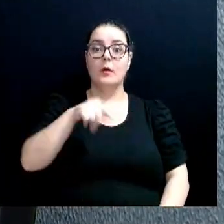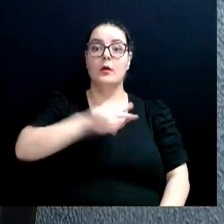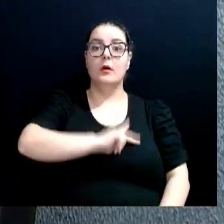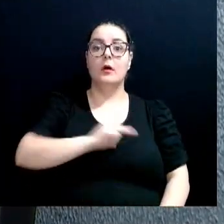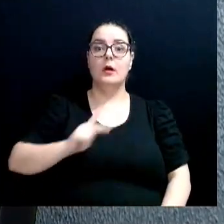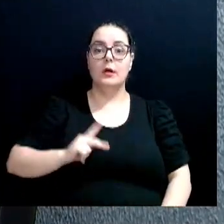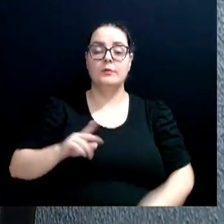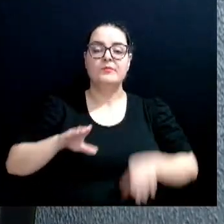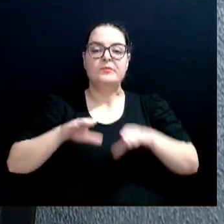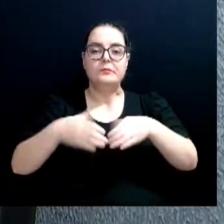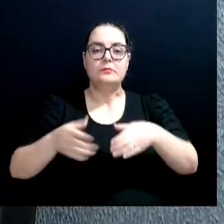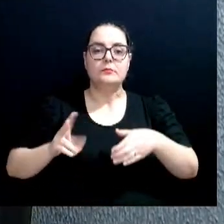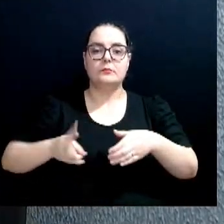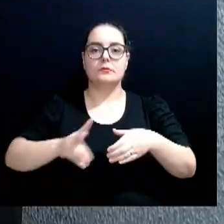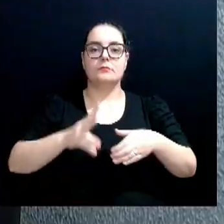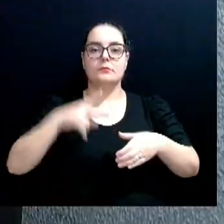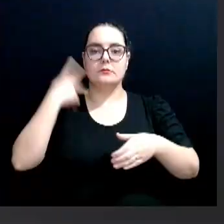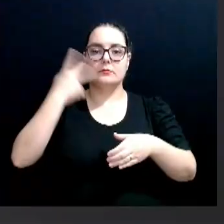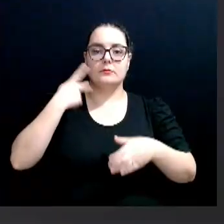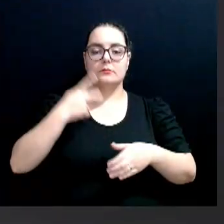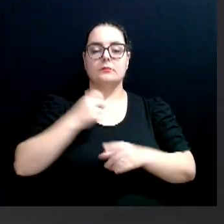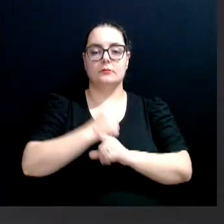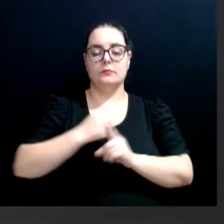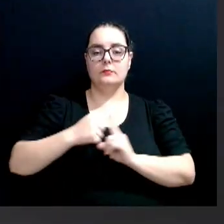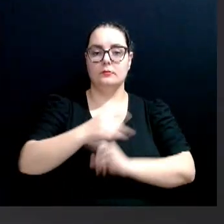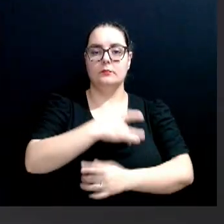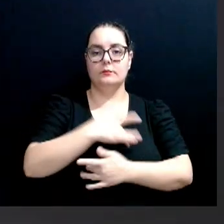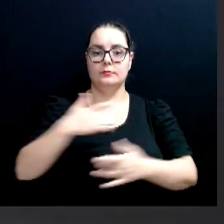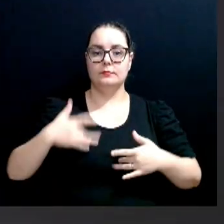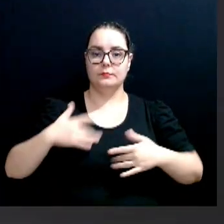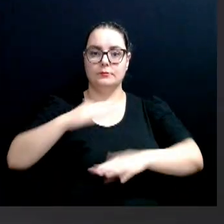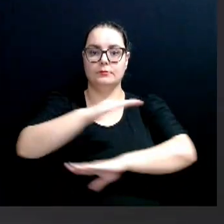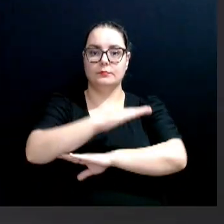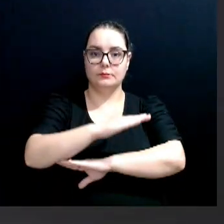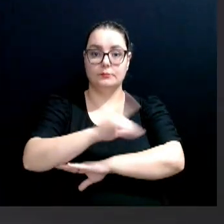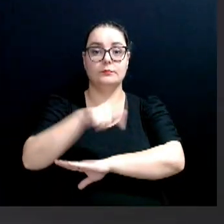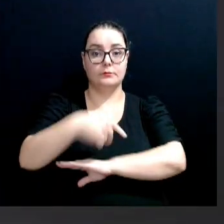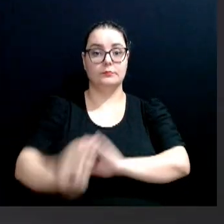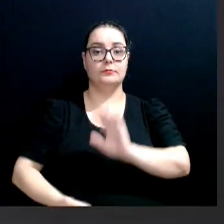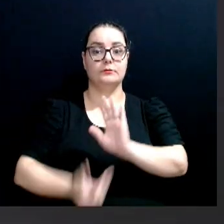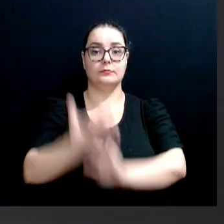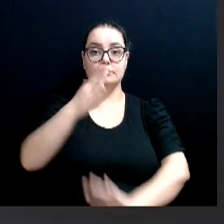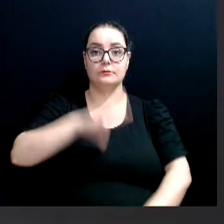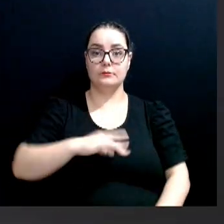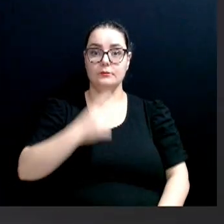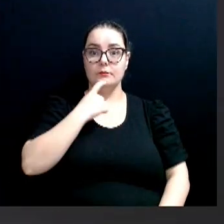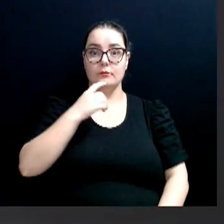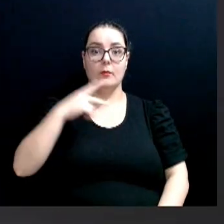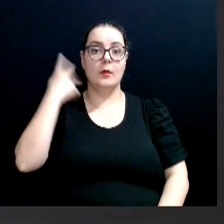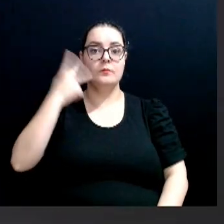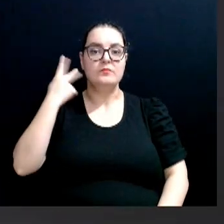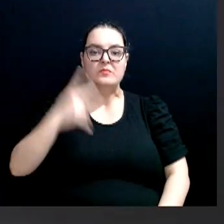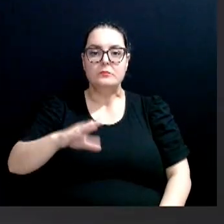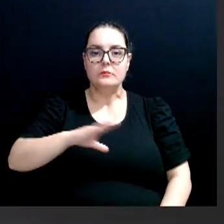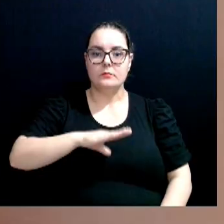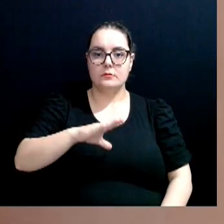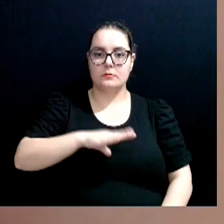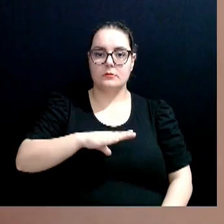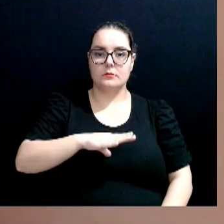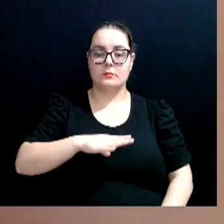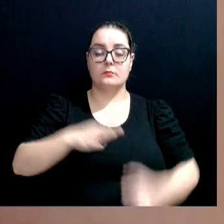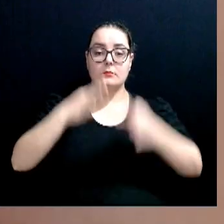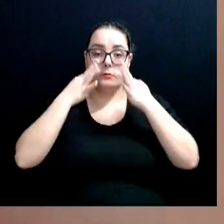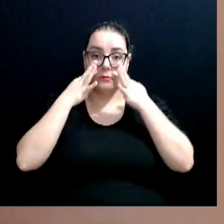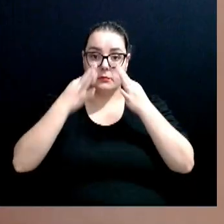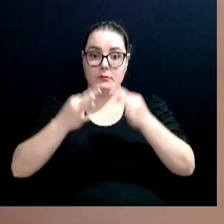Permanente de Política Social e Saúde da Câmara, é instituir em Campinas a política municipal de atenção e cuidados